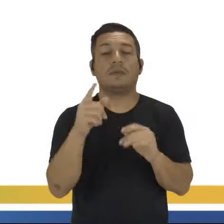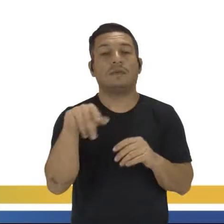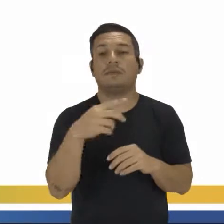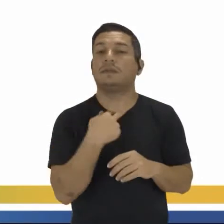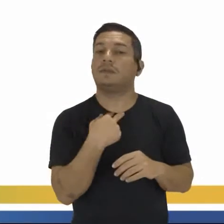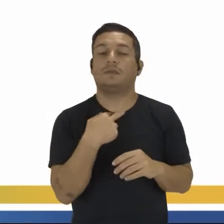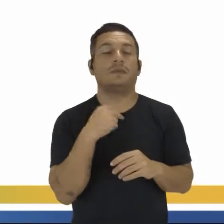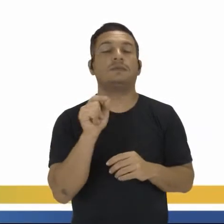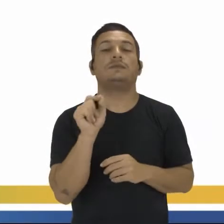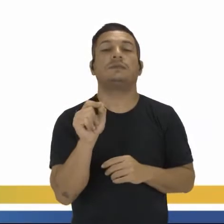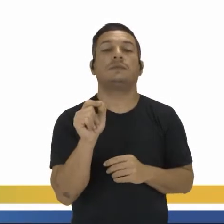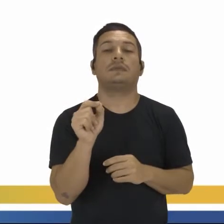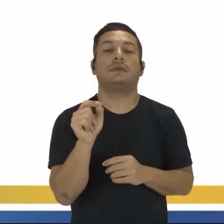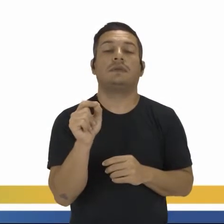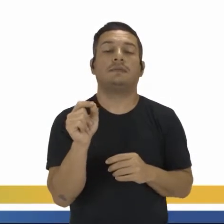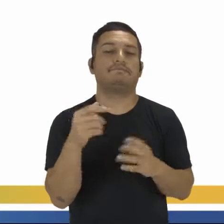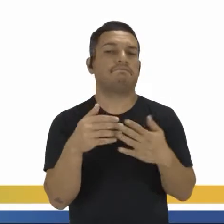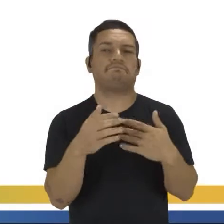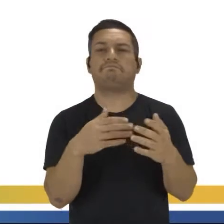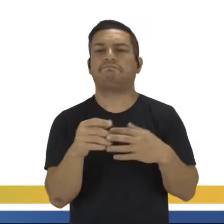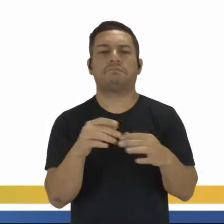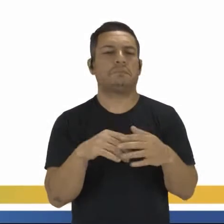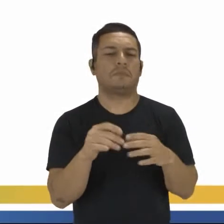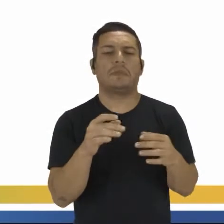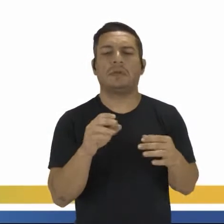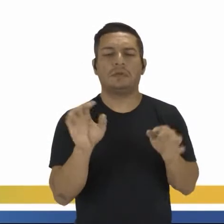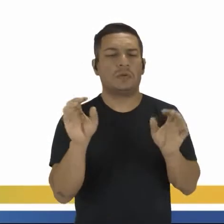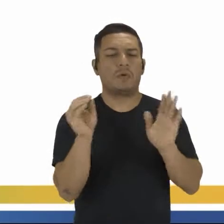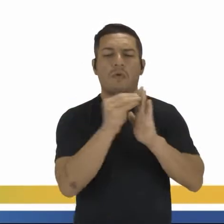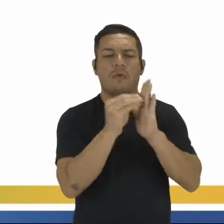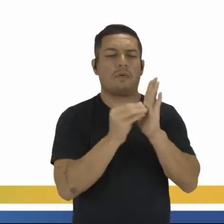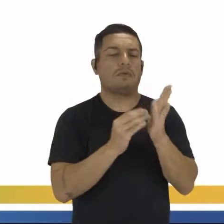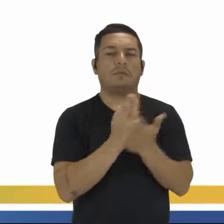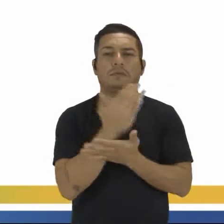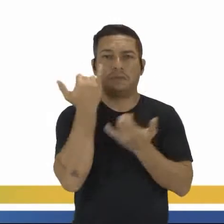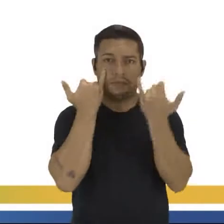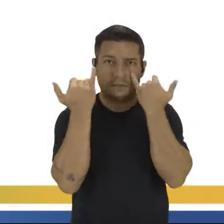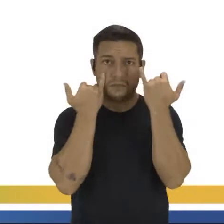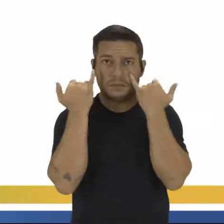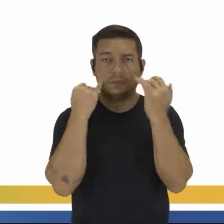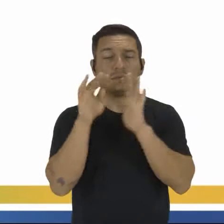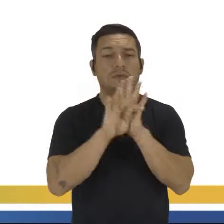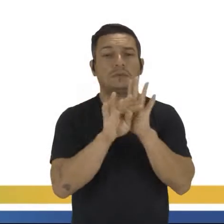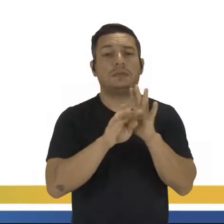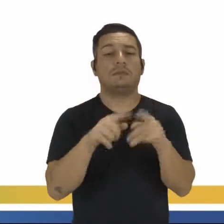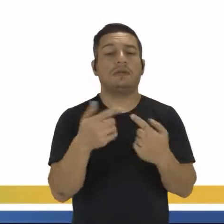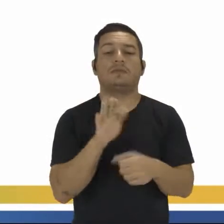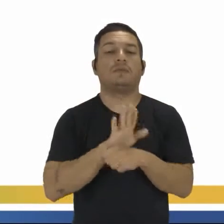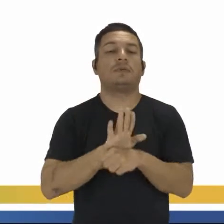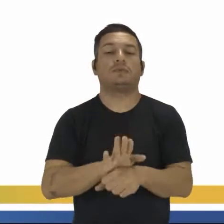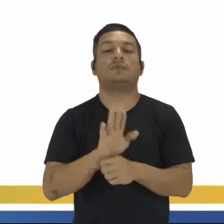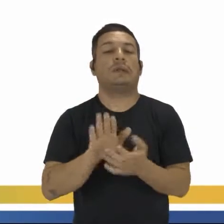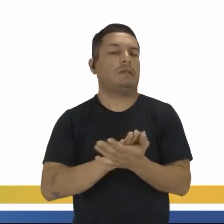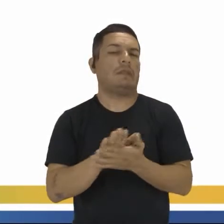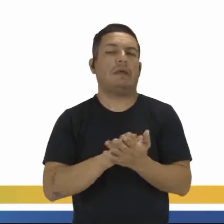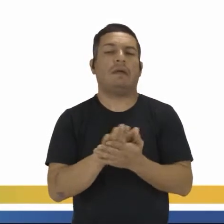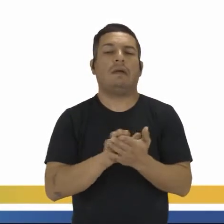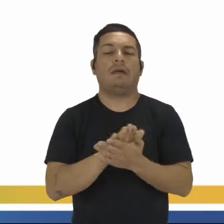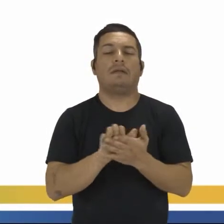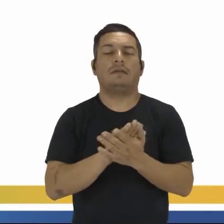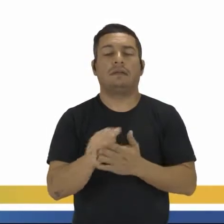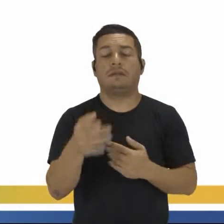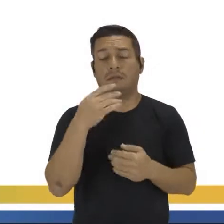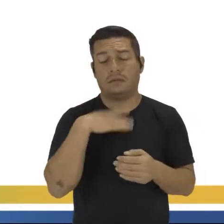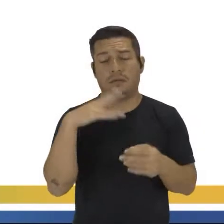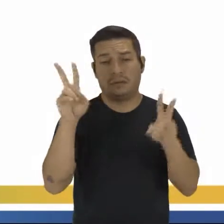não pode simplesmente, aleatoriamente, soltando alguns dados no seu texto sem que eles ajudem na defesa do seu ponto de vista. Tudo